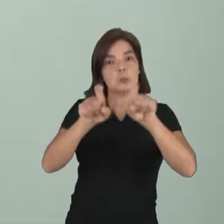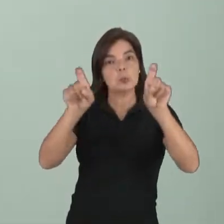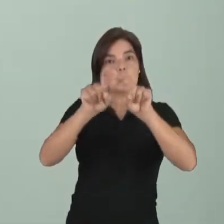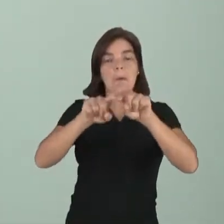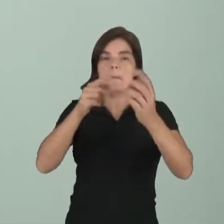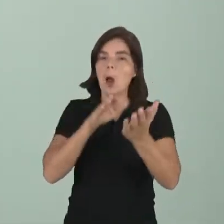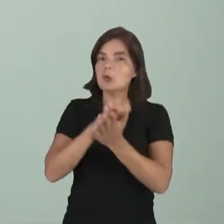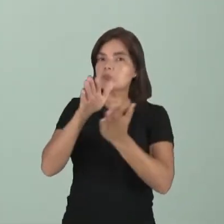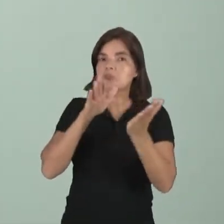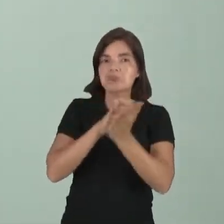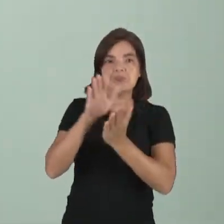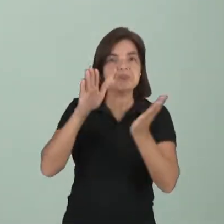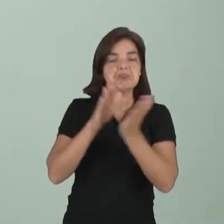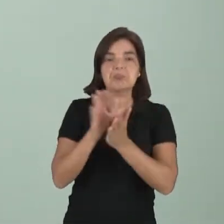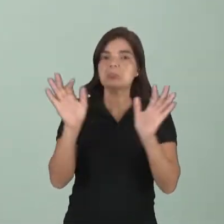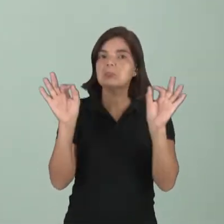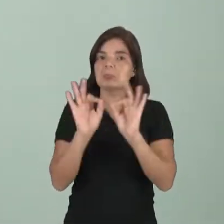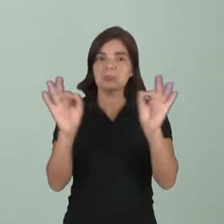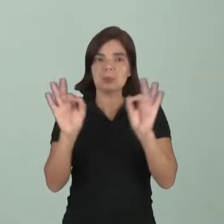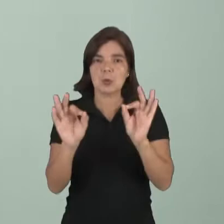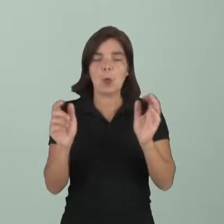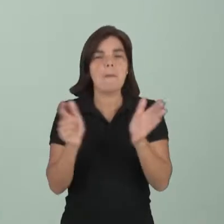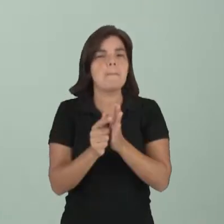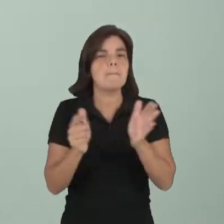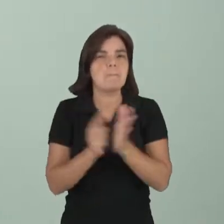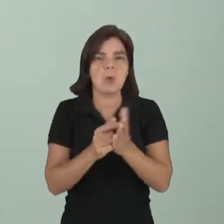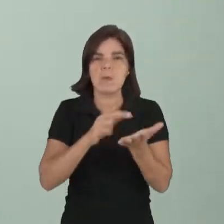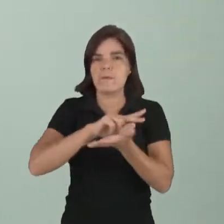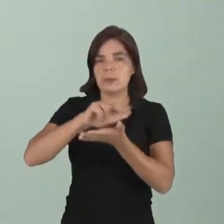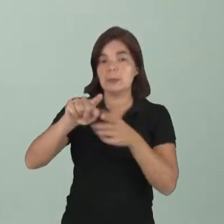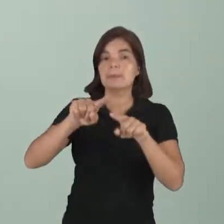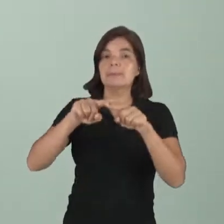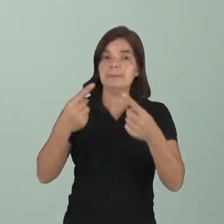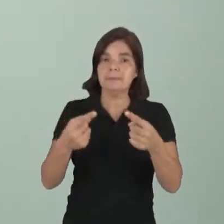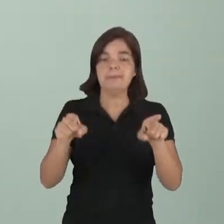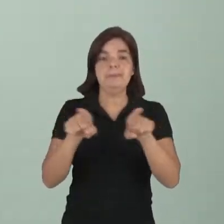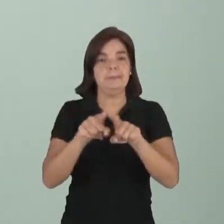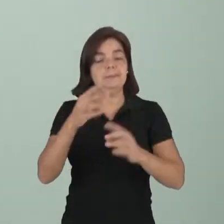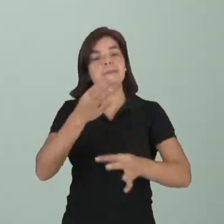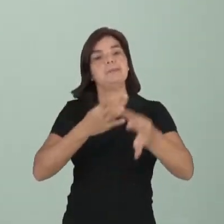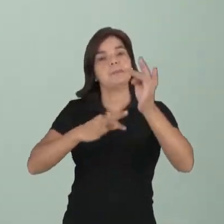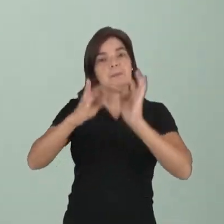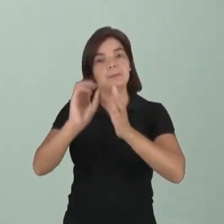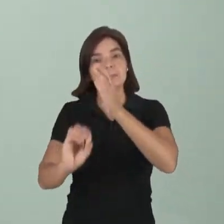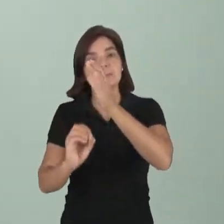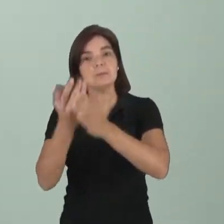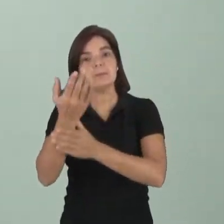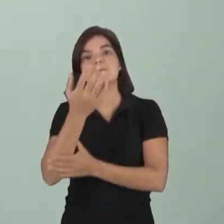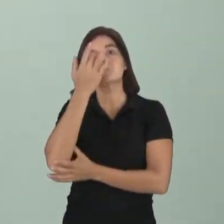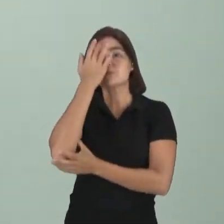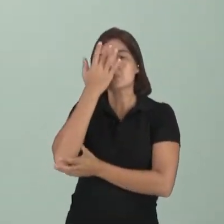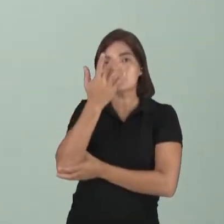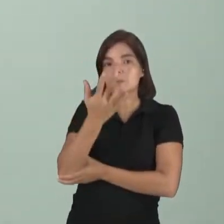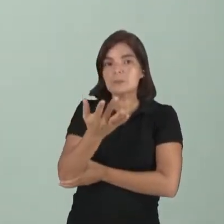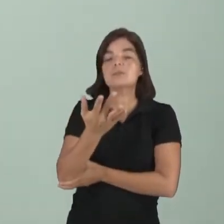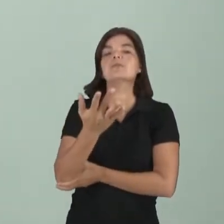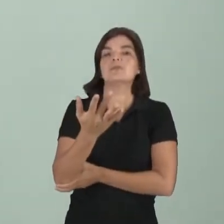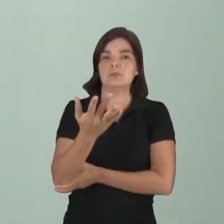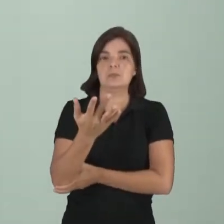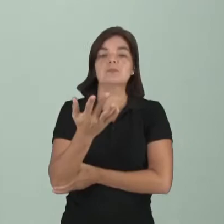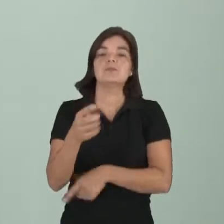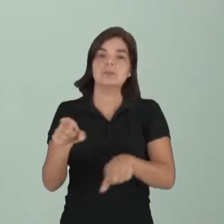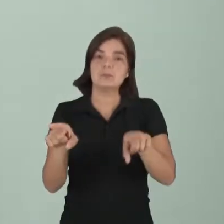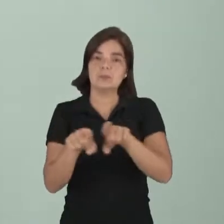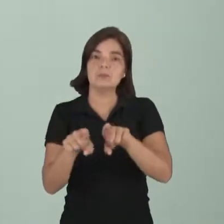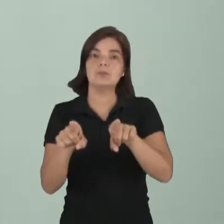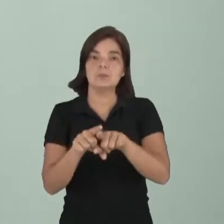mais impressa, não mais com aquele monte de papel. Então, cada vez mais a tecnologia vai surgindo para facilitar os meios